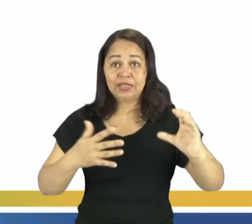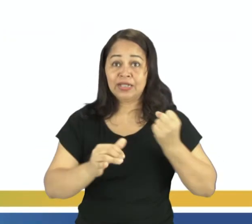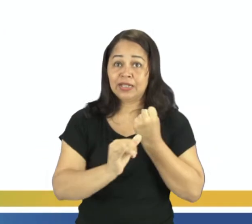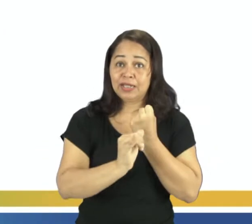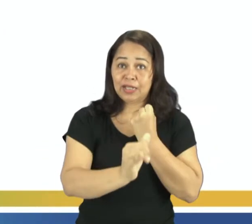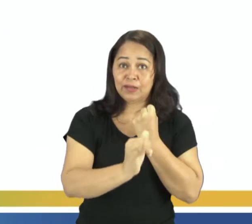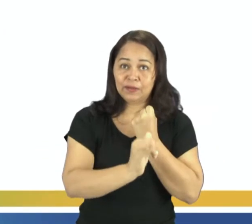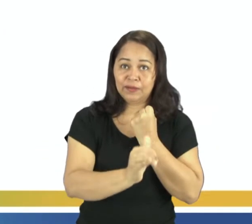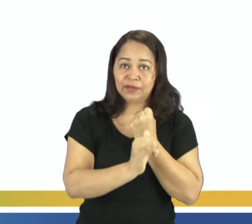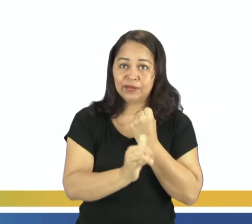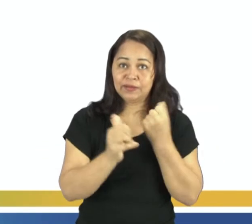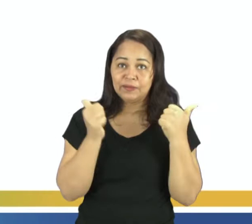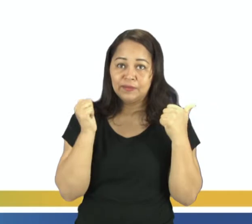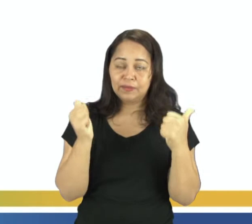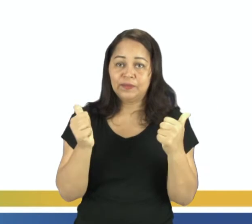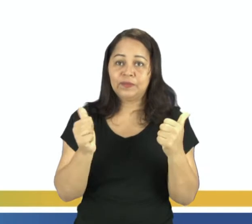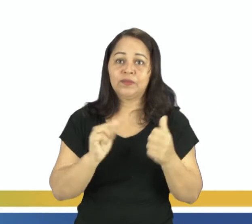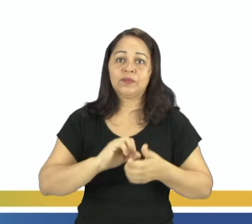tá?